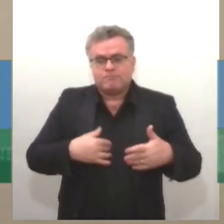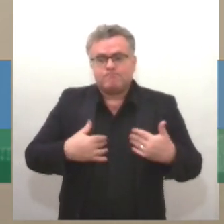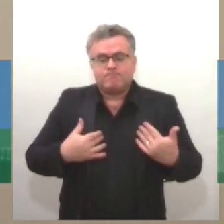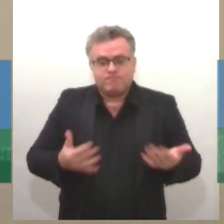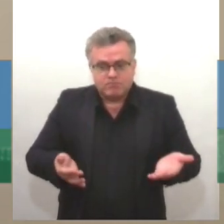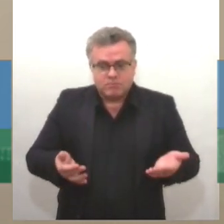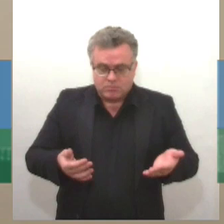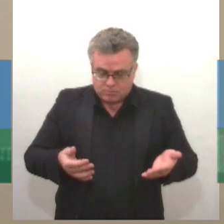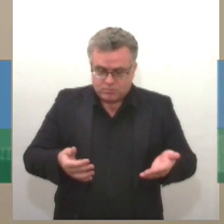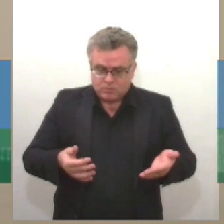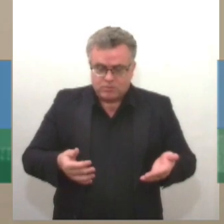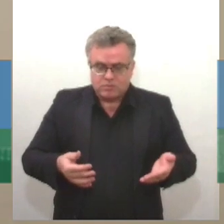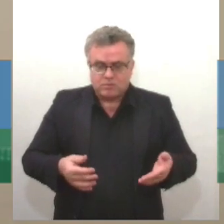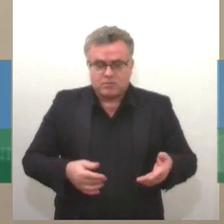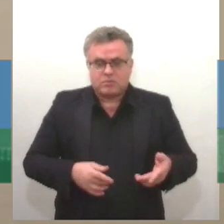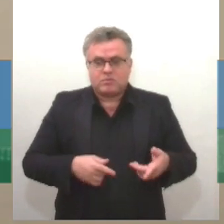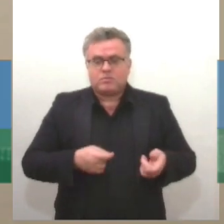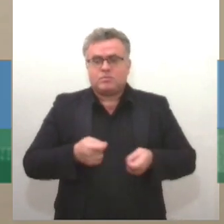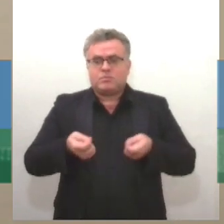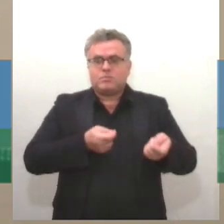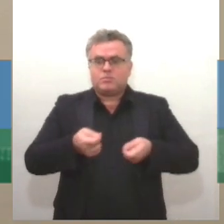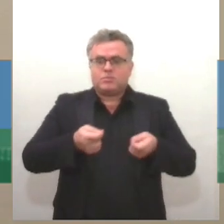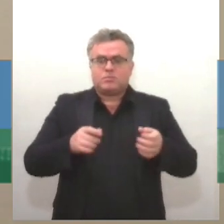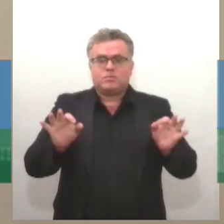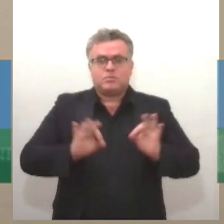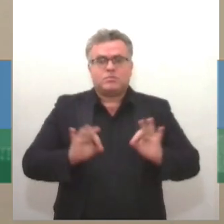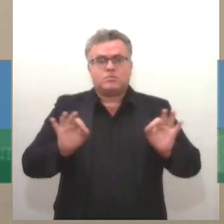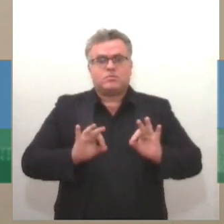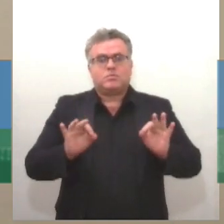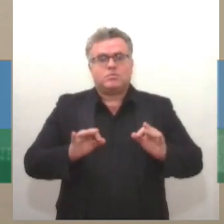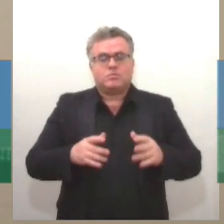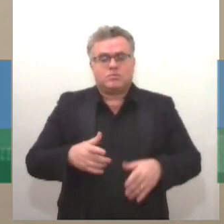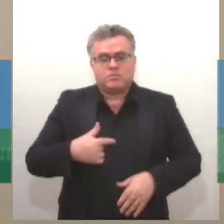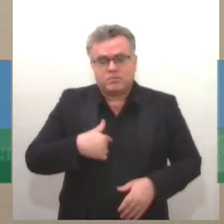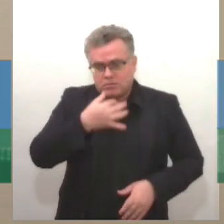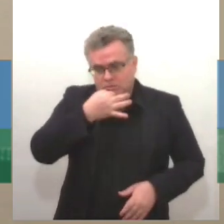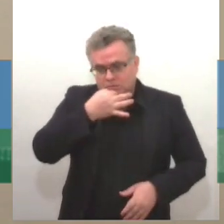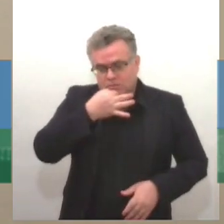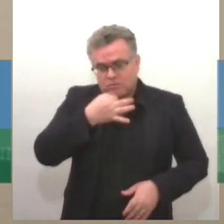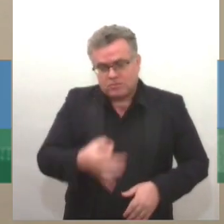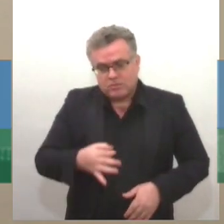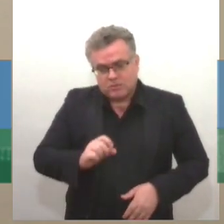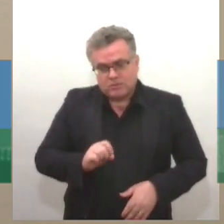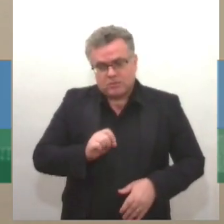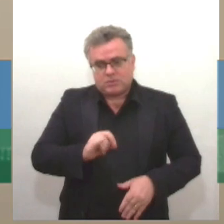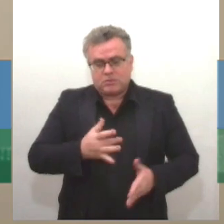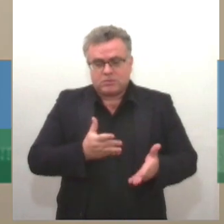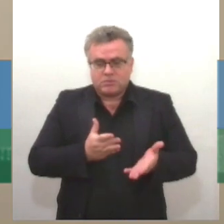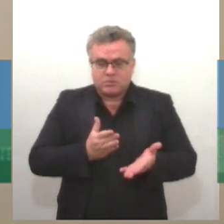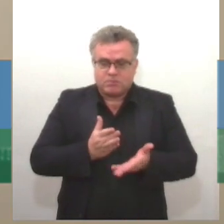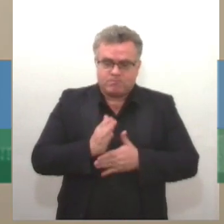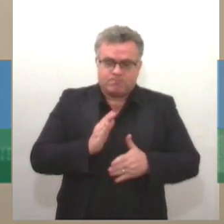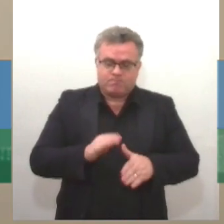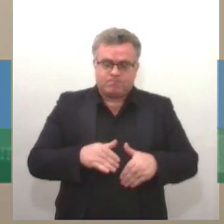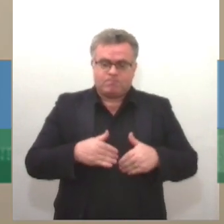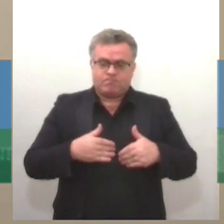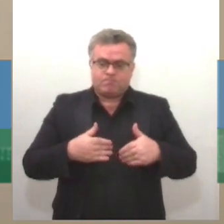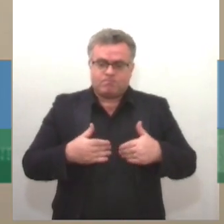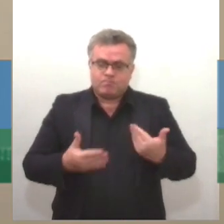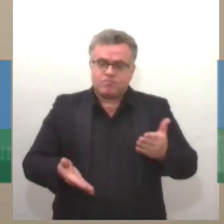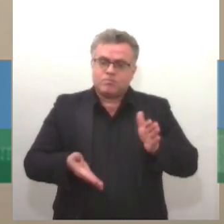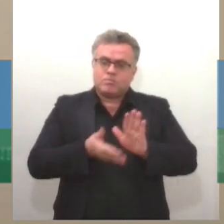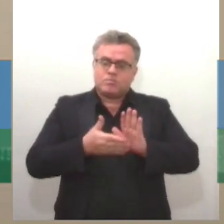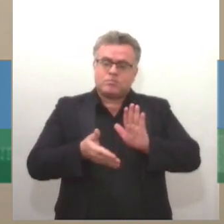escuro, sem o controle da cidadania. Para mim, se vier a ser aprovada também essa proposta, também vier a